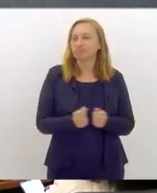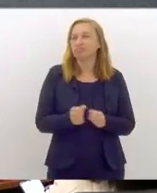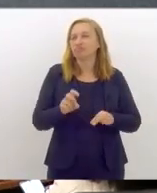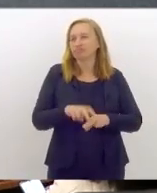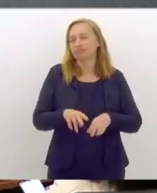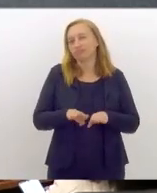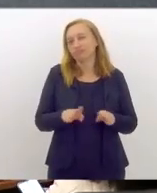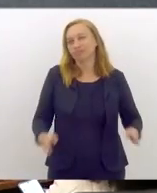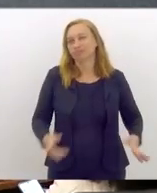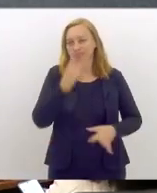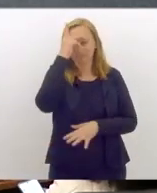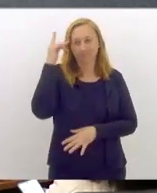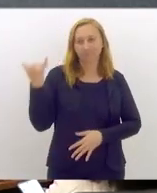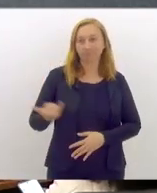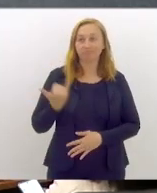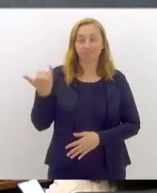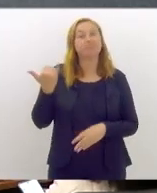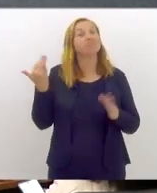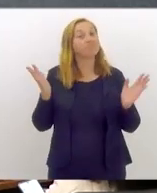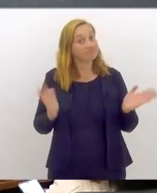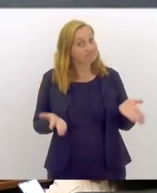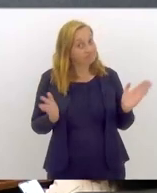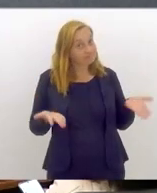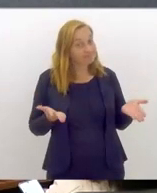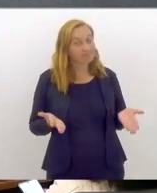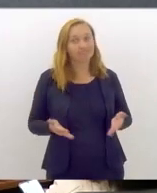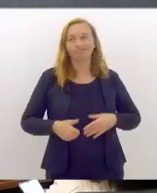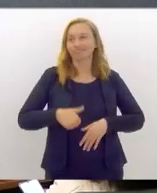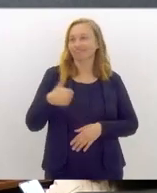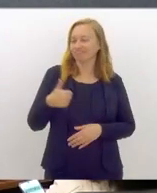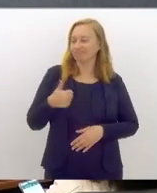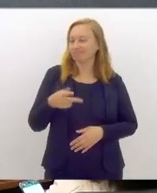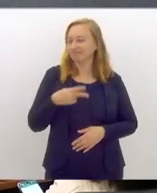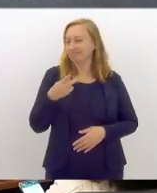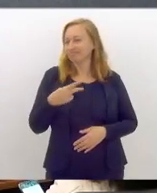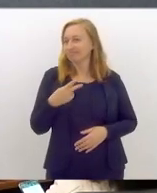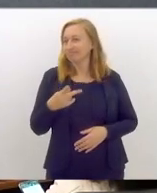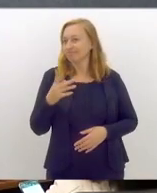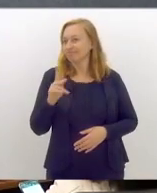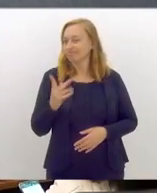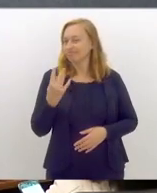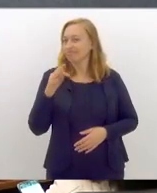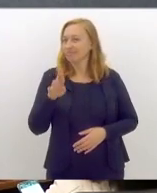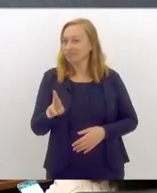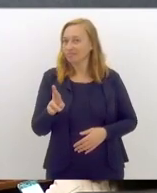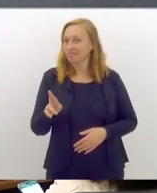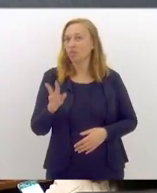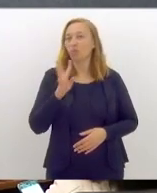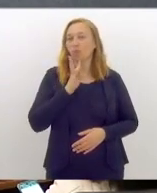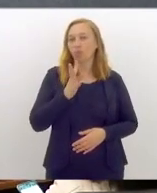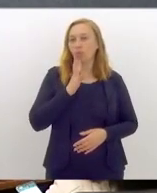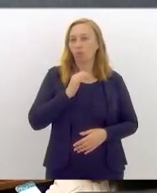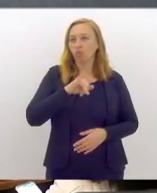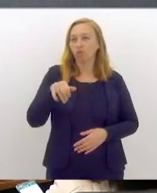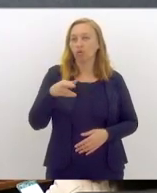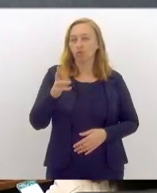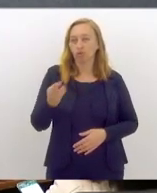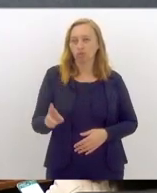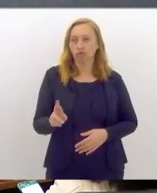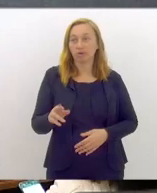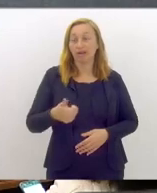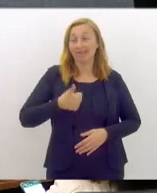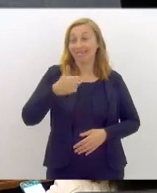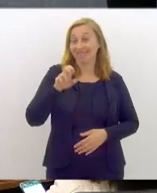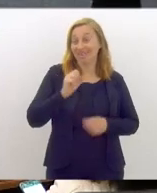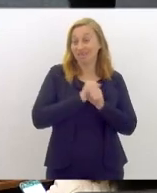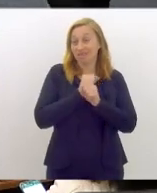estão importantes que estão aqui hoje é primeiro assim primeiro falar que eu conheço Júnior há 15 anos né E a minha relação com